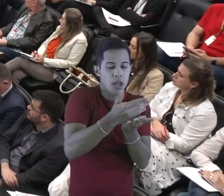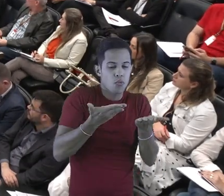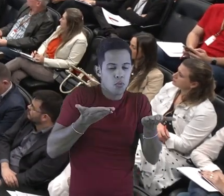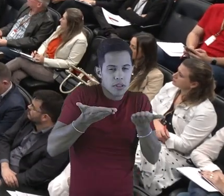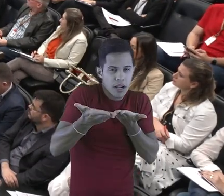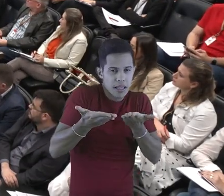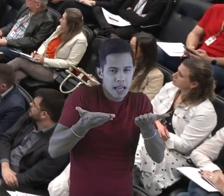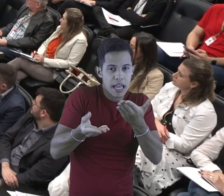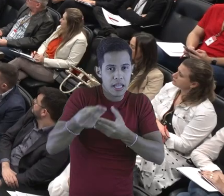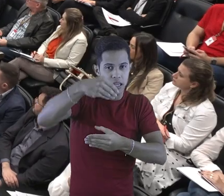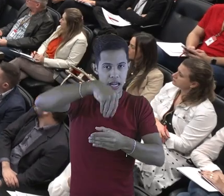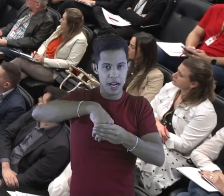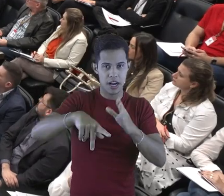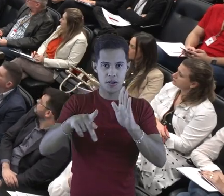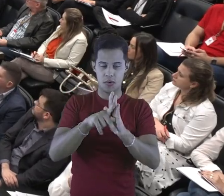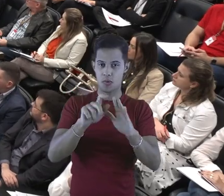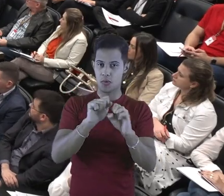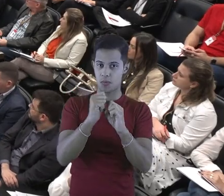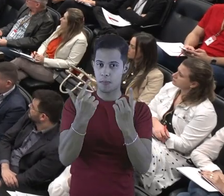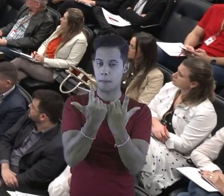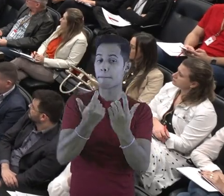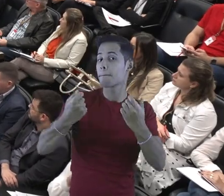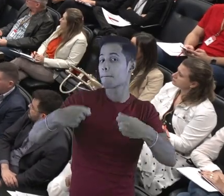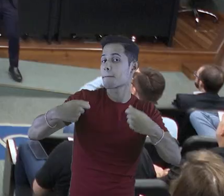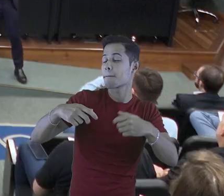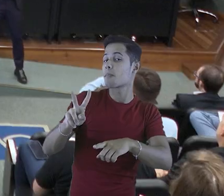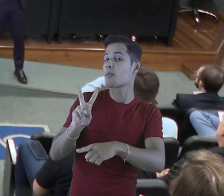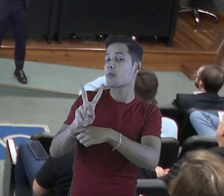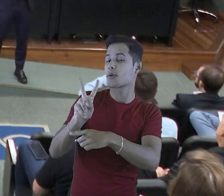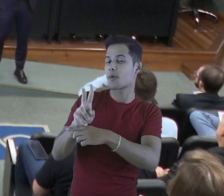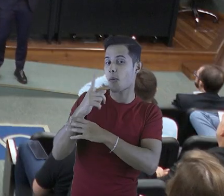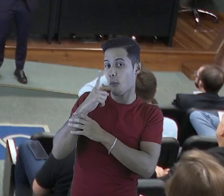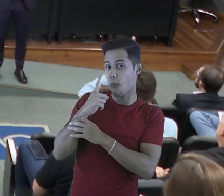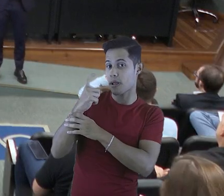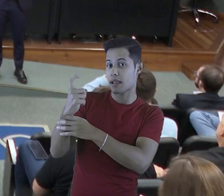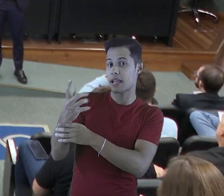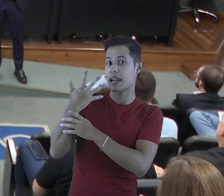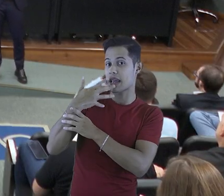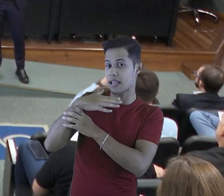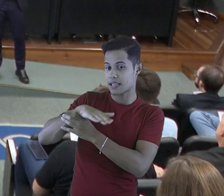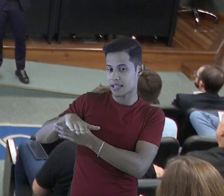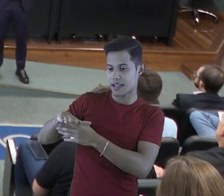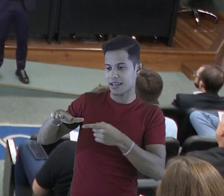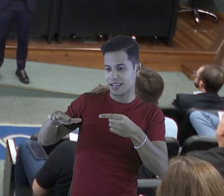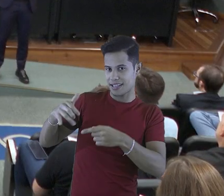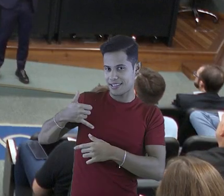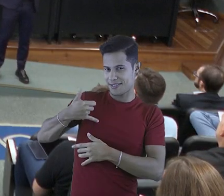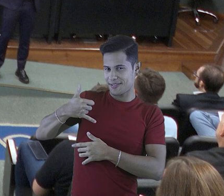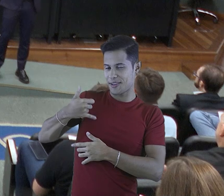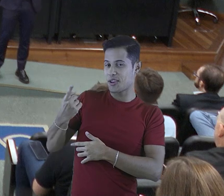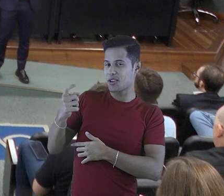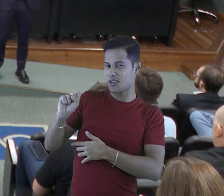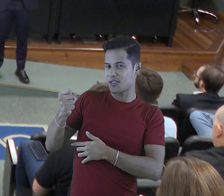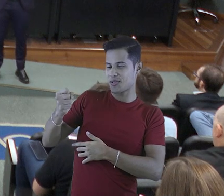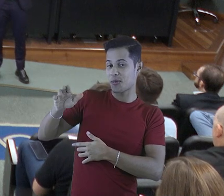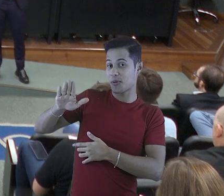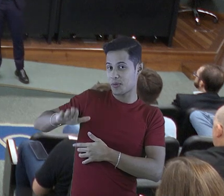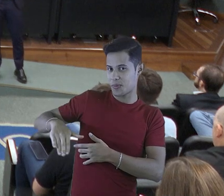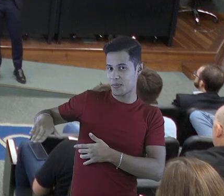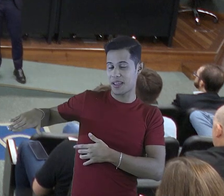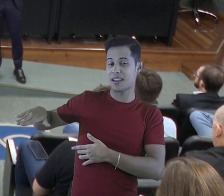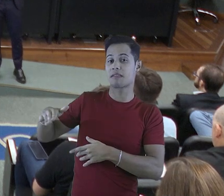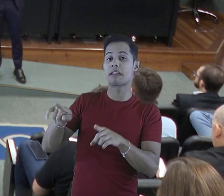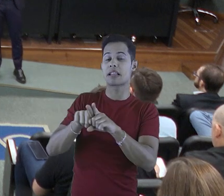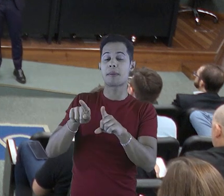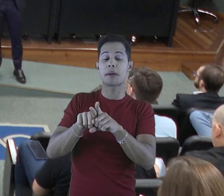interno a ser dado pela Assembleia deve proteger os interesses do menor, deve proteger os dados sensíveis